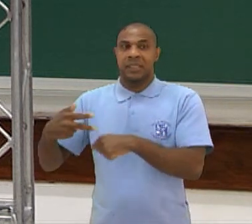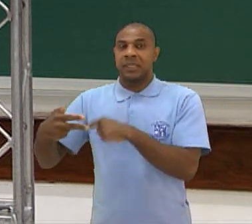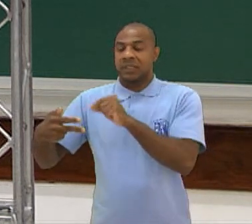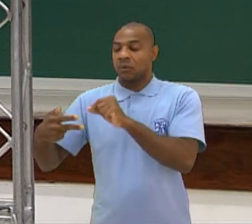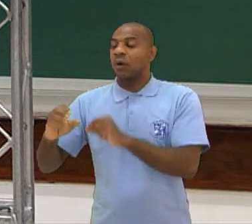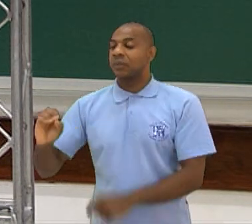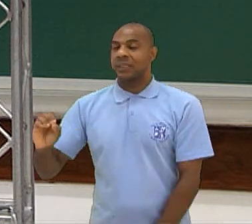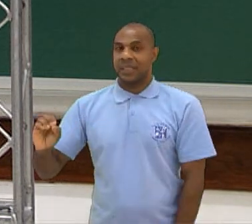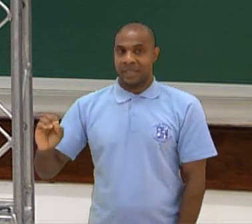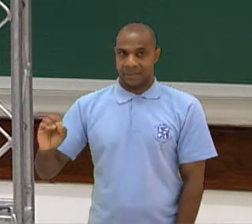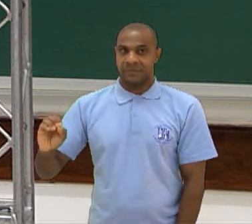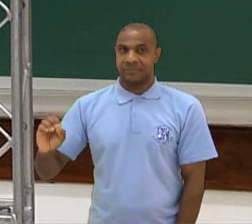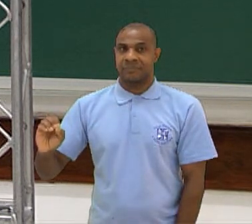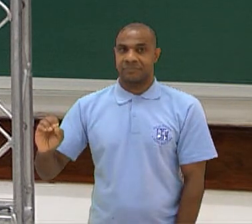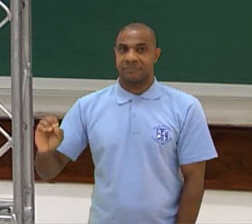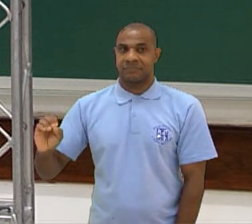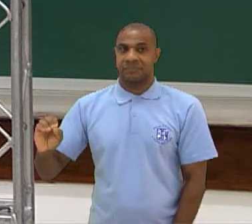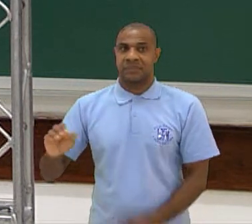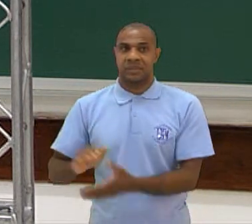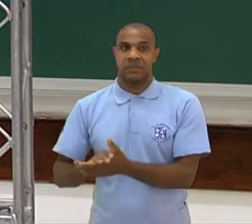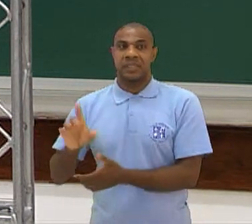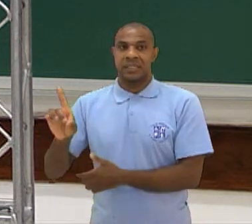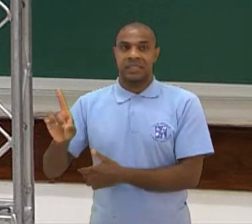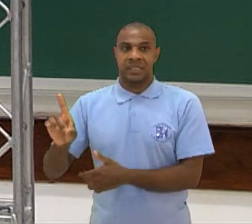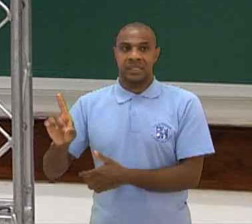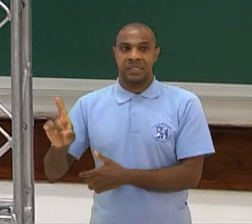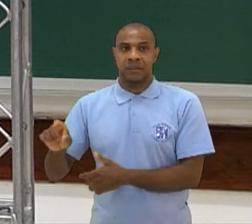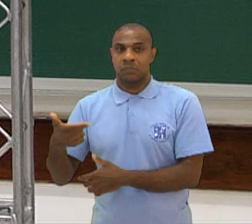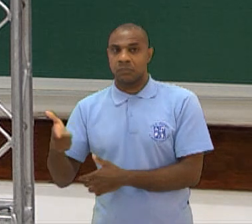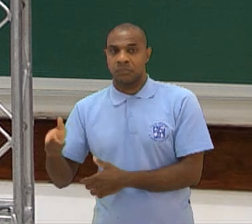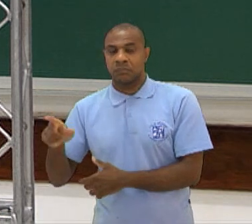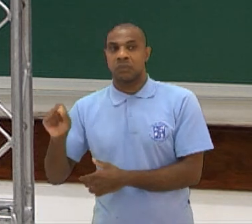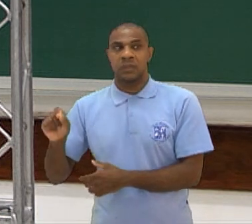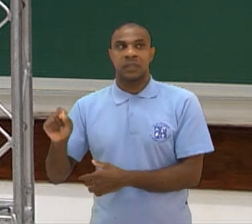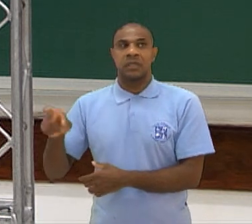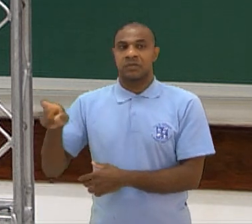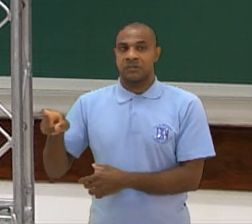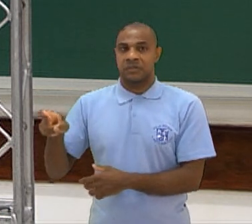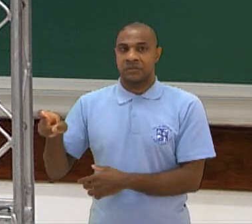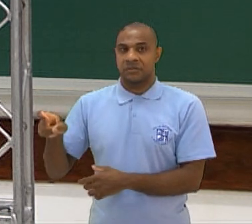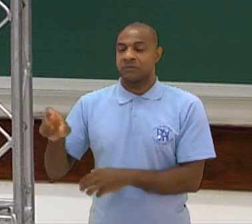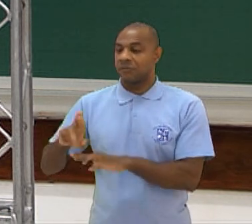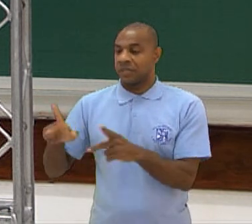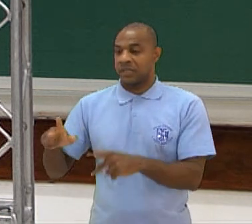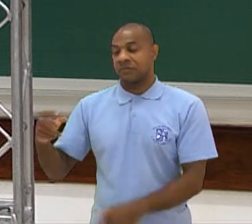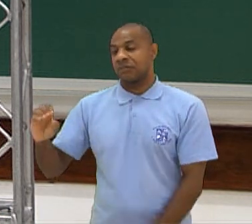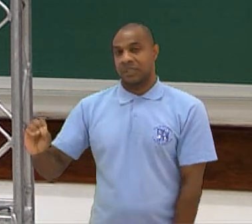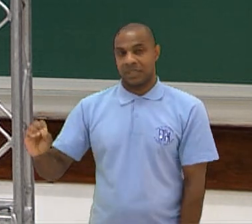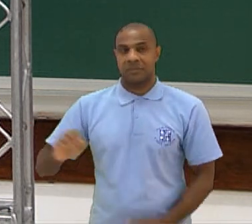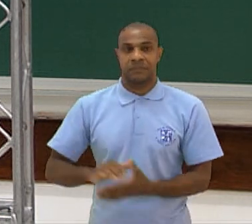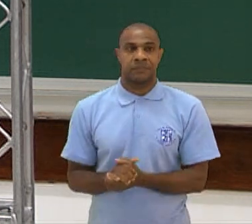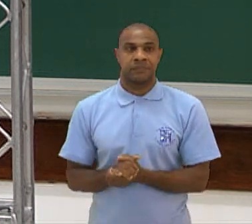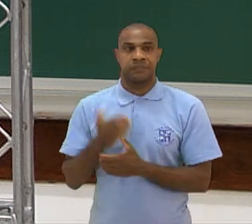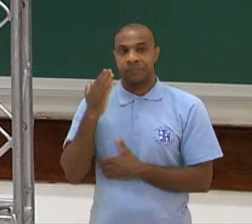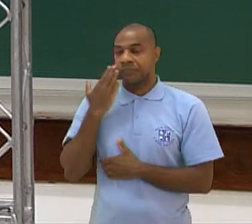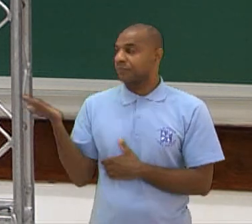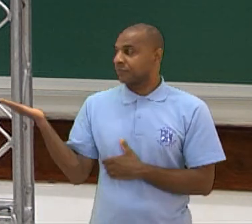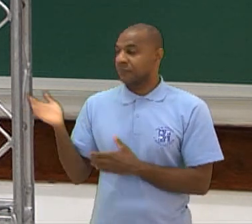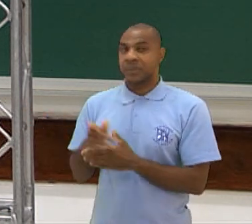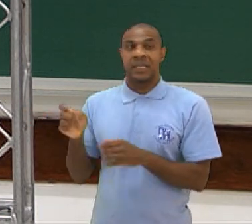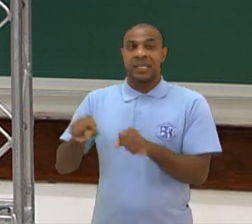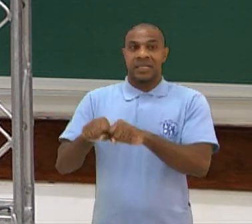a menos 24 mais 3B. Beleza? Daí eu consigo encontrar o B, tá? Faço aquela